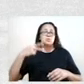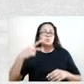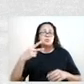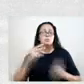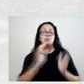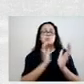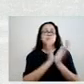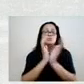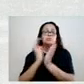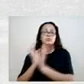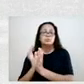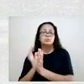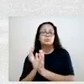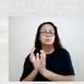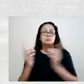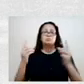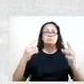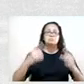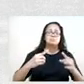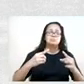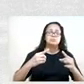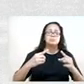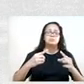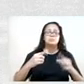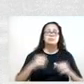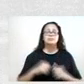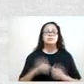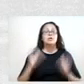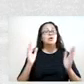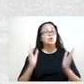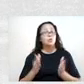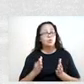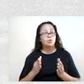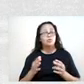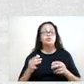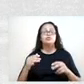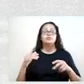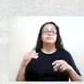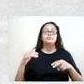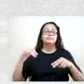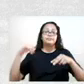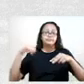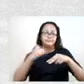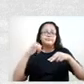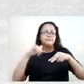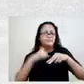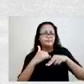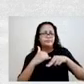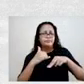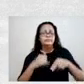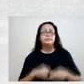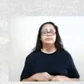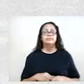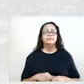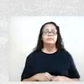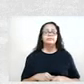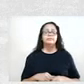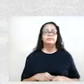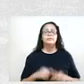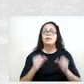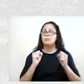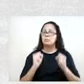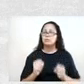grupos atacados duplamente vítimas, né? Pois eles já são vítimas, estão sujeitas à